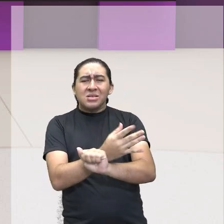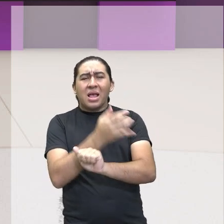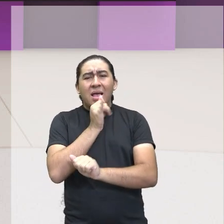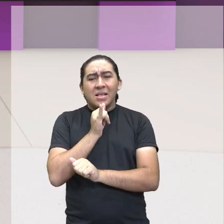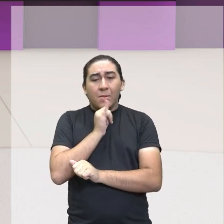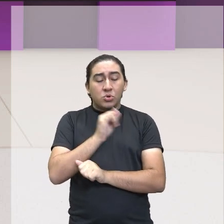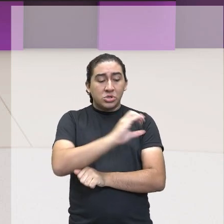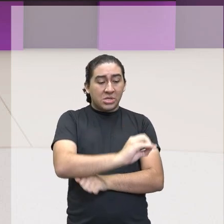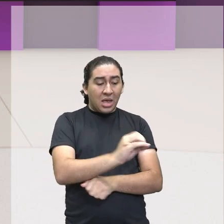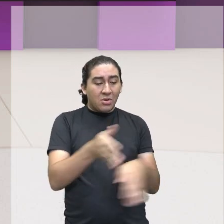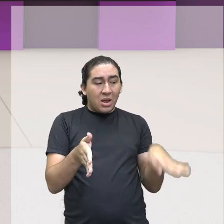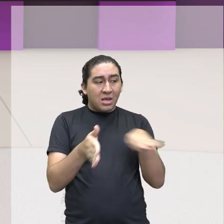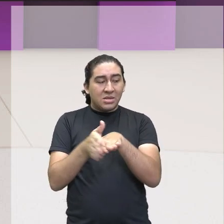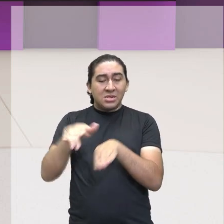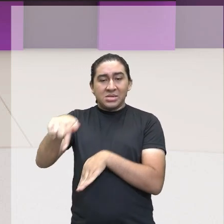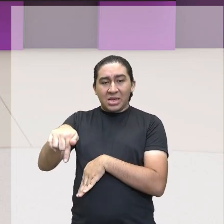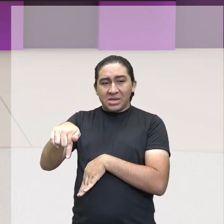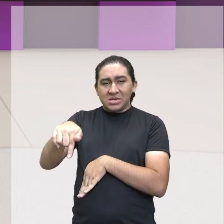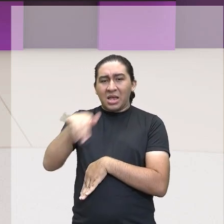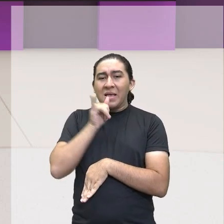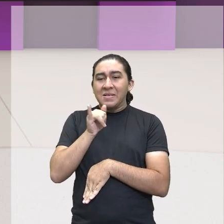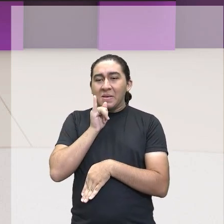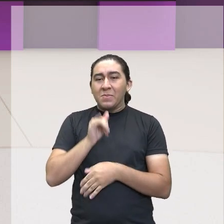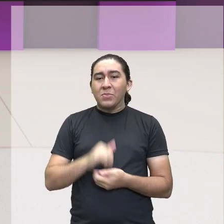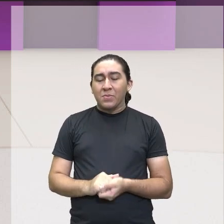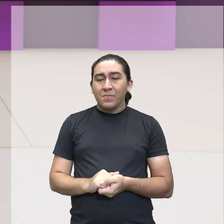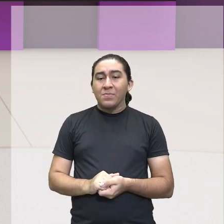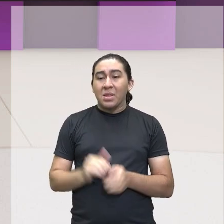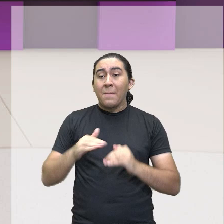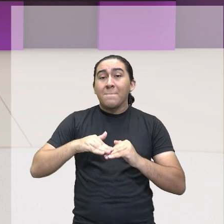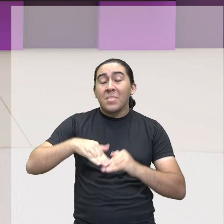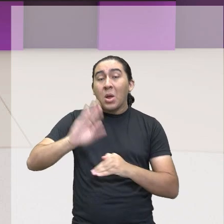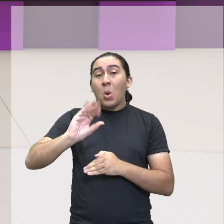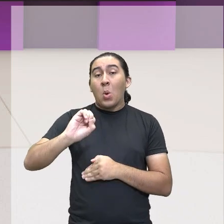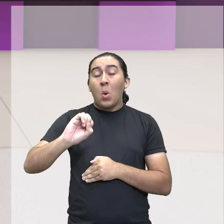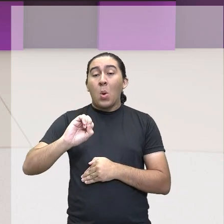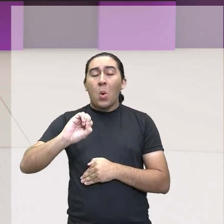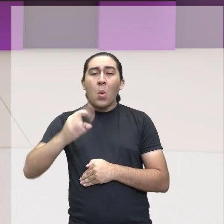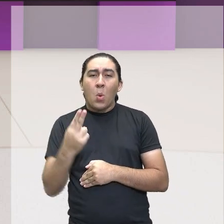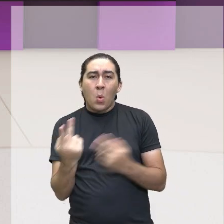entre 0 e 7, por exemplo, maior ou igual a 0 e